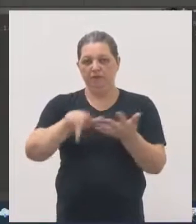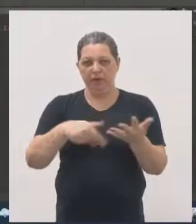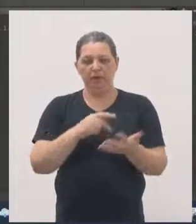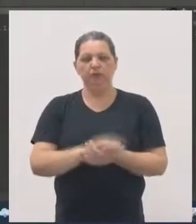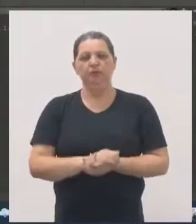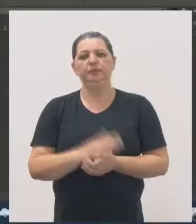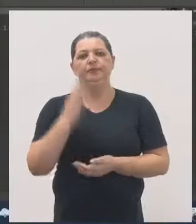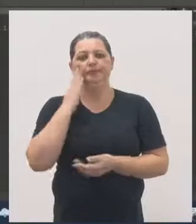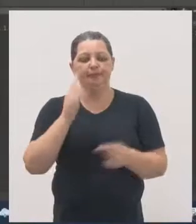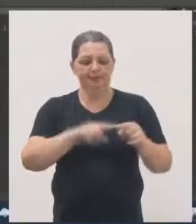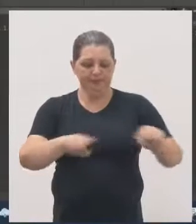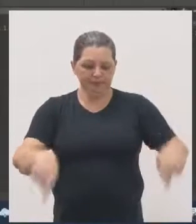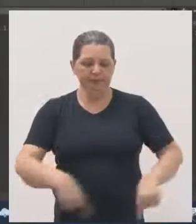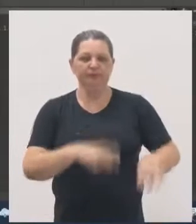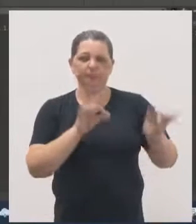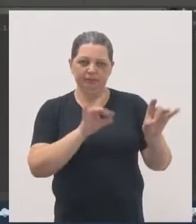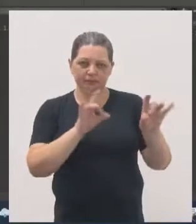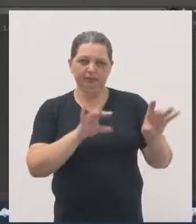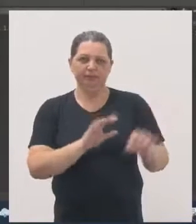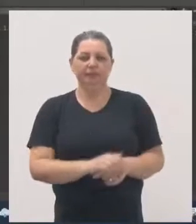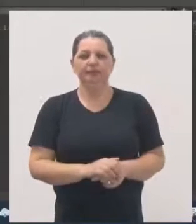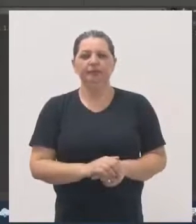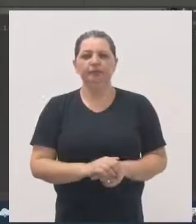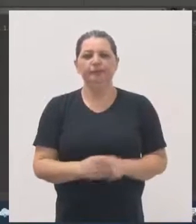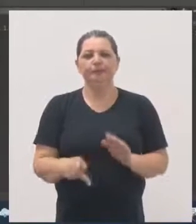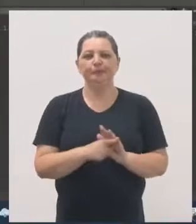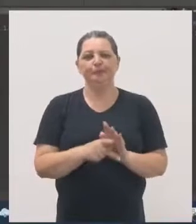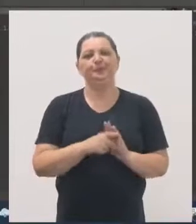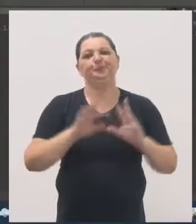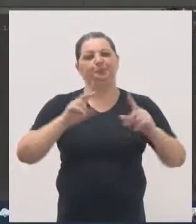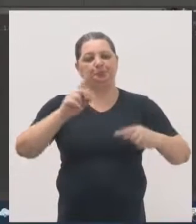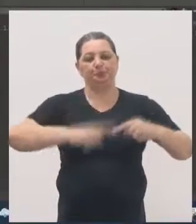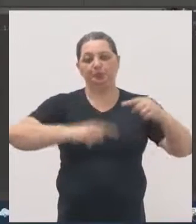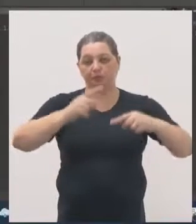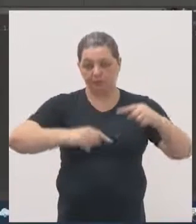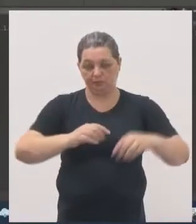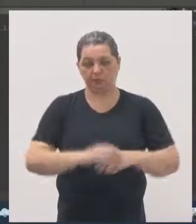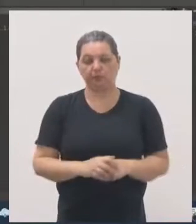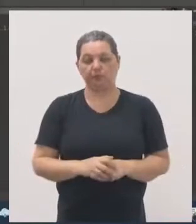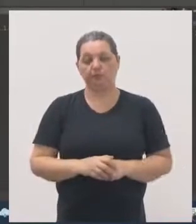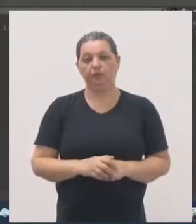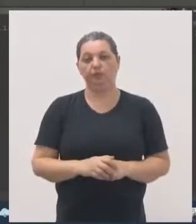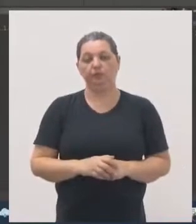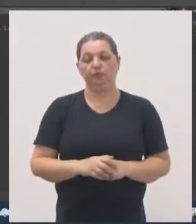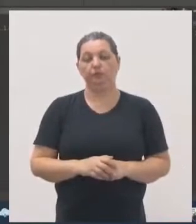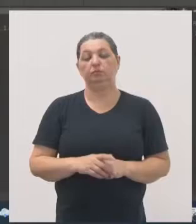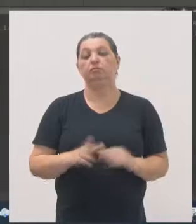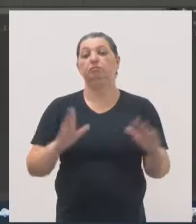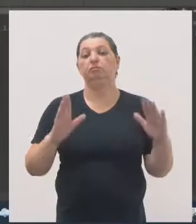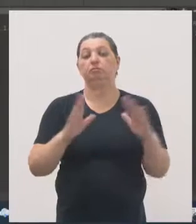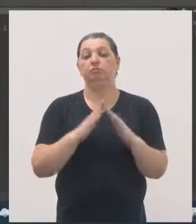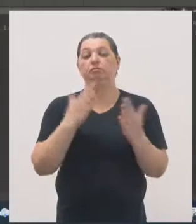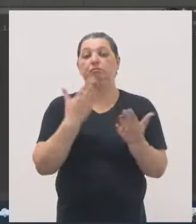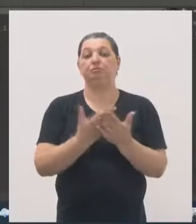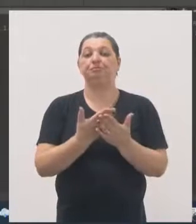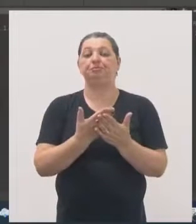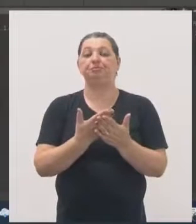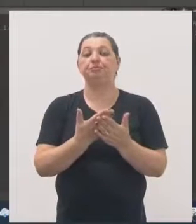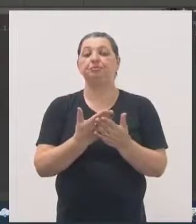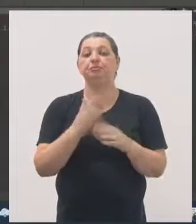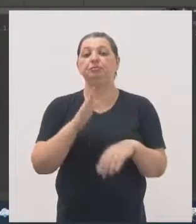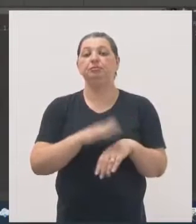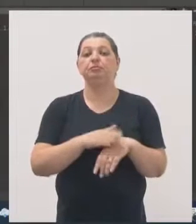vai ter salas específicas para todos esses aparatos. O ideal, né, é a escola adquirir